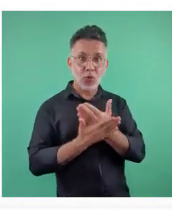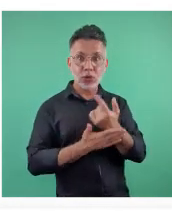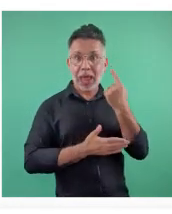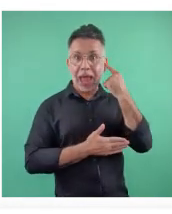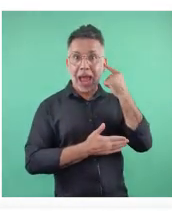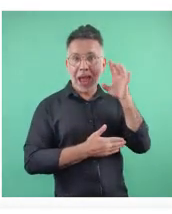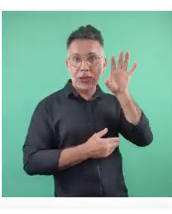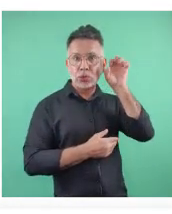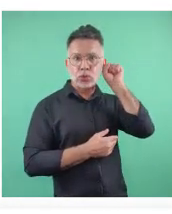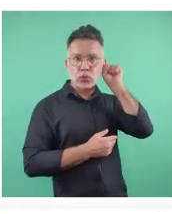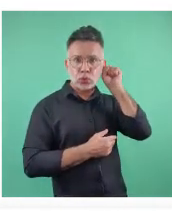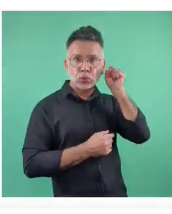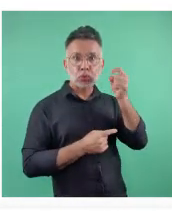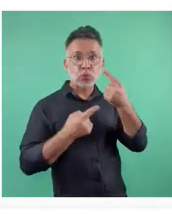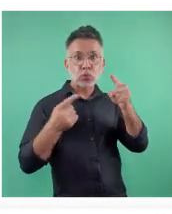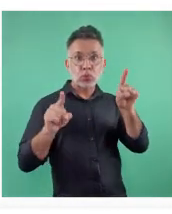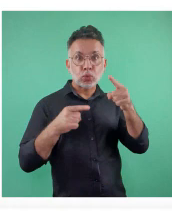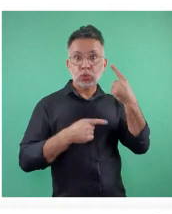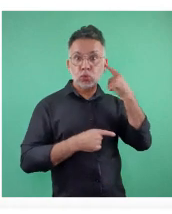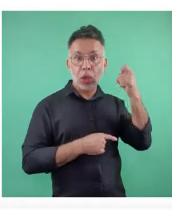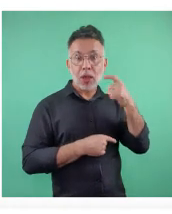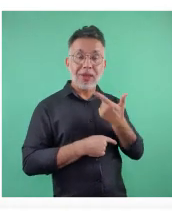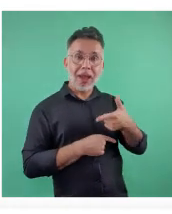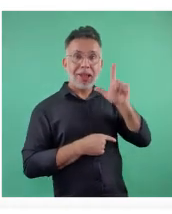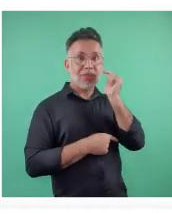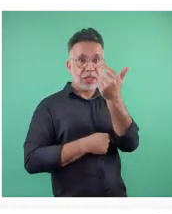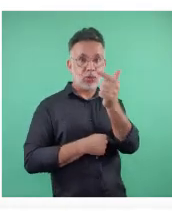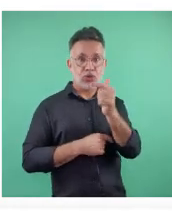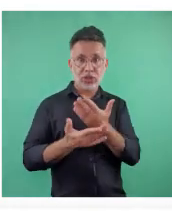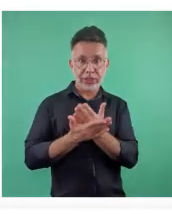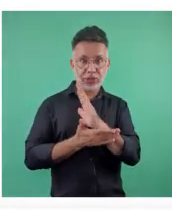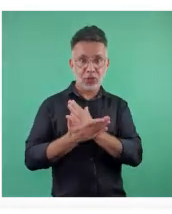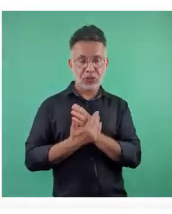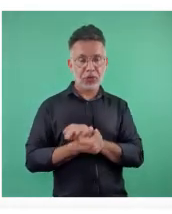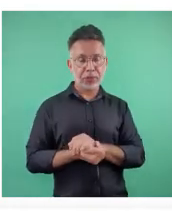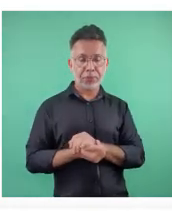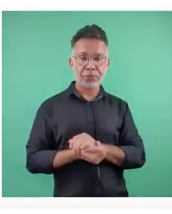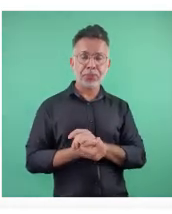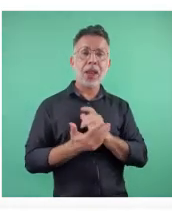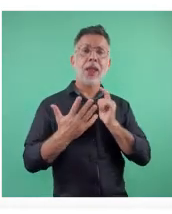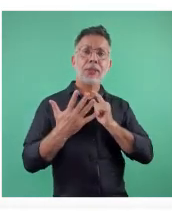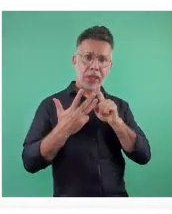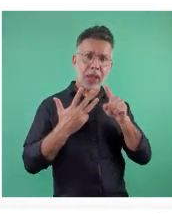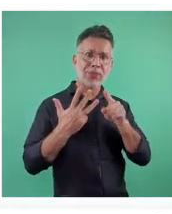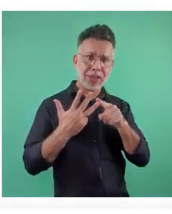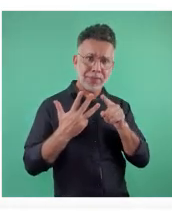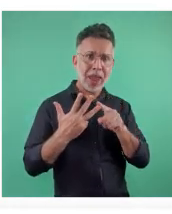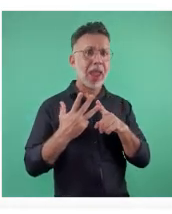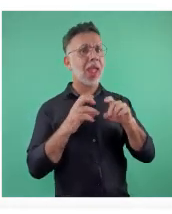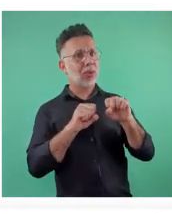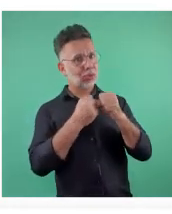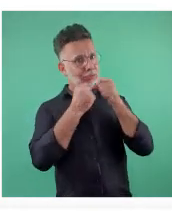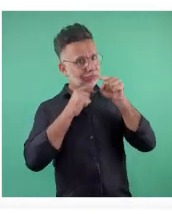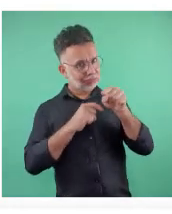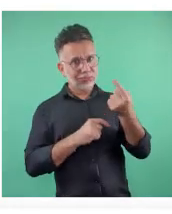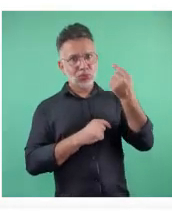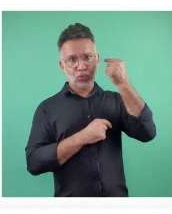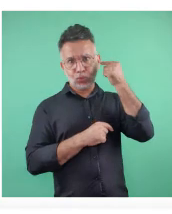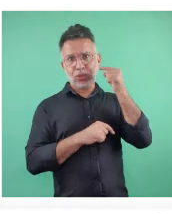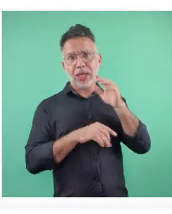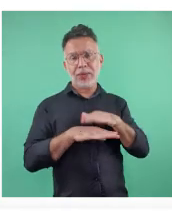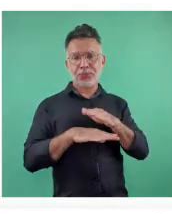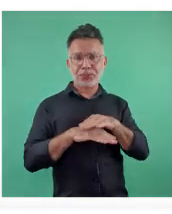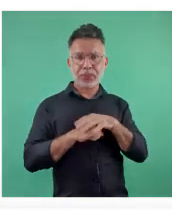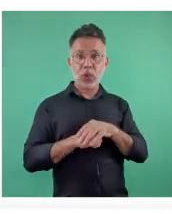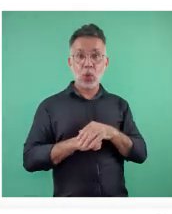que antigamente você não tinha esse desconforto. E temos ainda também, fruto de uma lesão dessas células, a diplacusia.